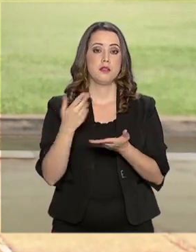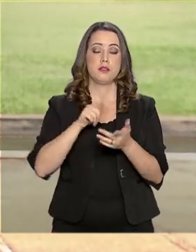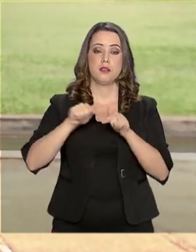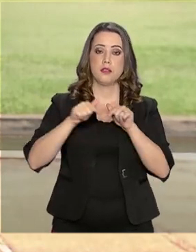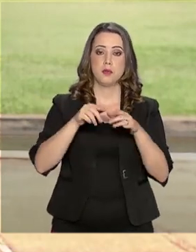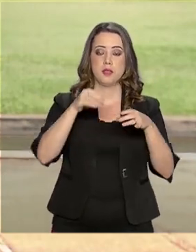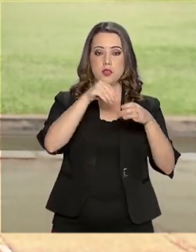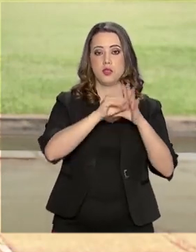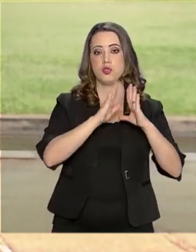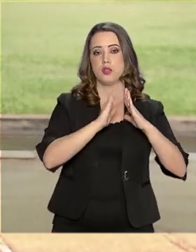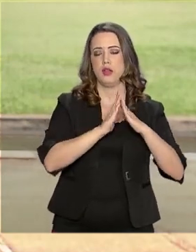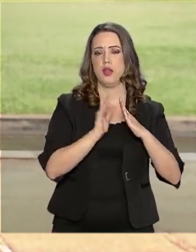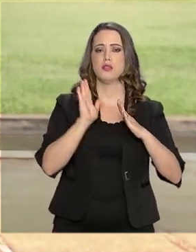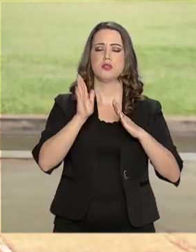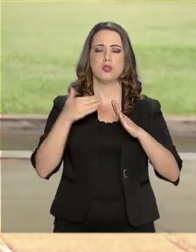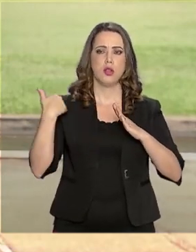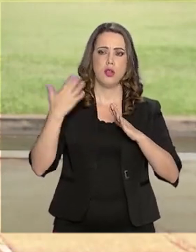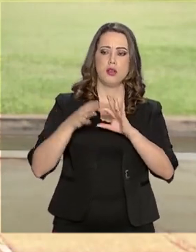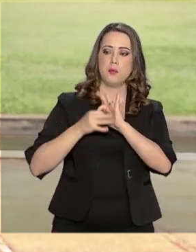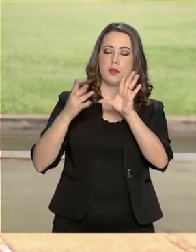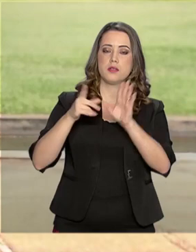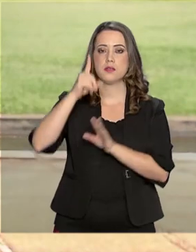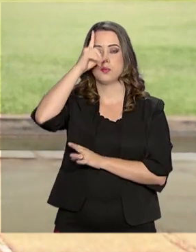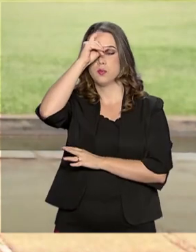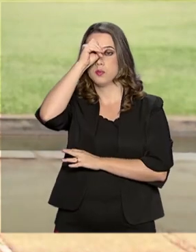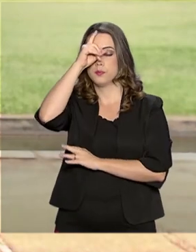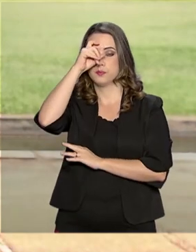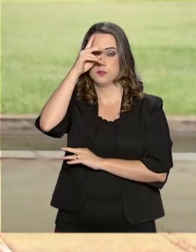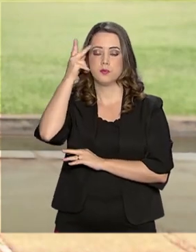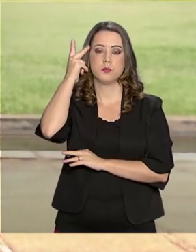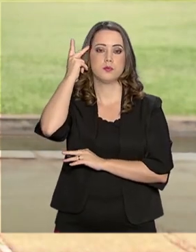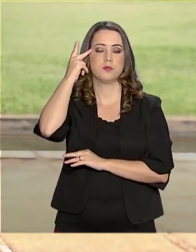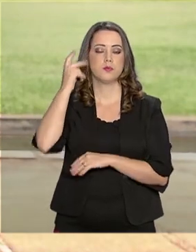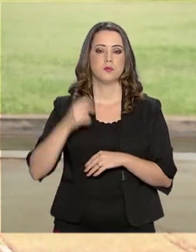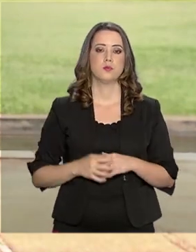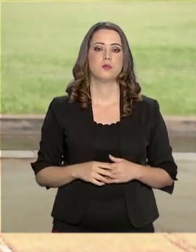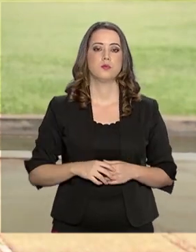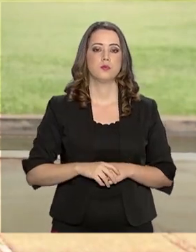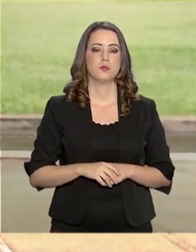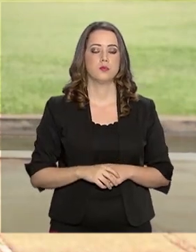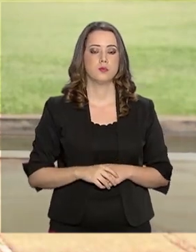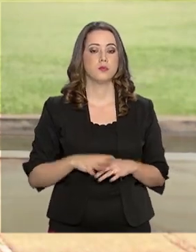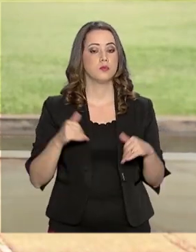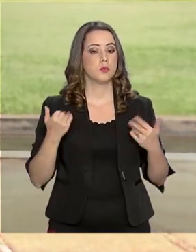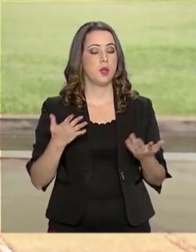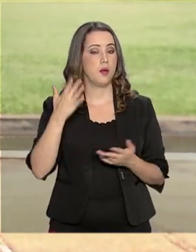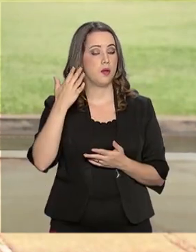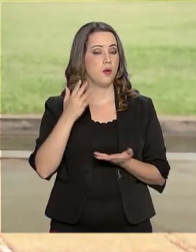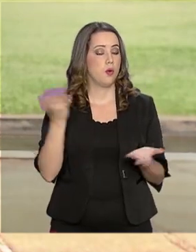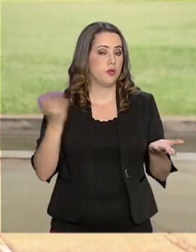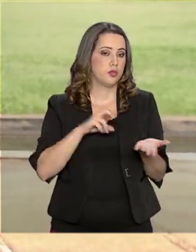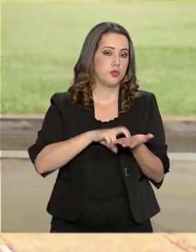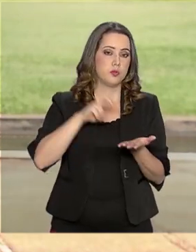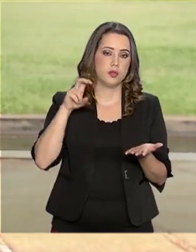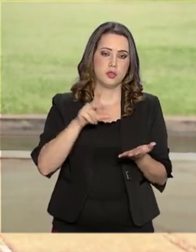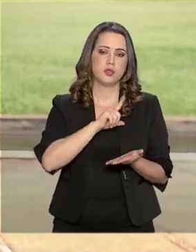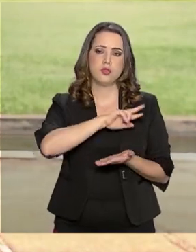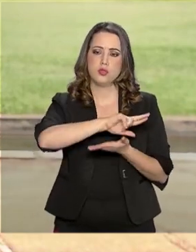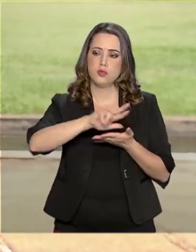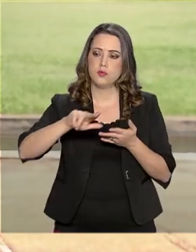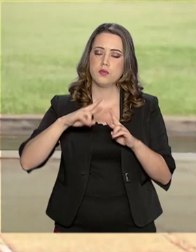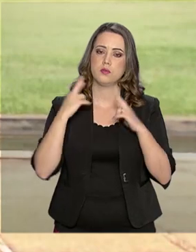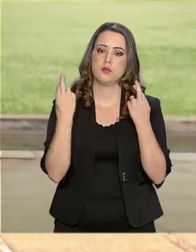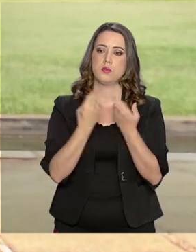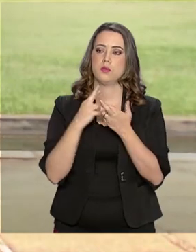no alvorada desde que recebeu alta do hospital albert einstein em são paulo a manhã de hoje o presidente já teve várias